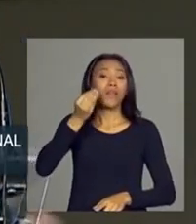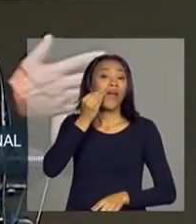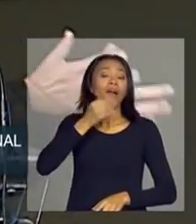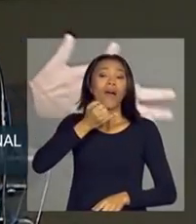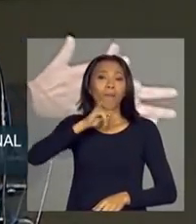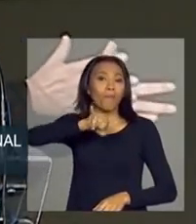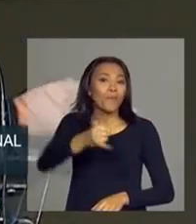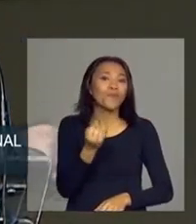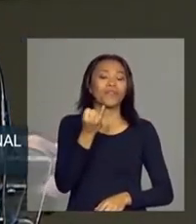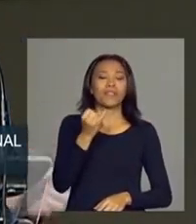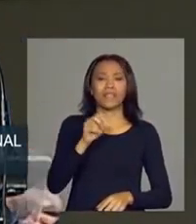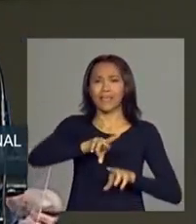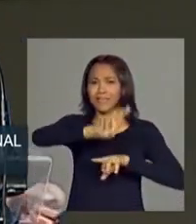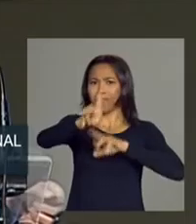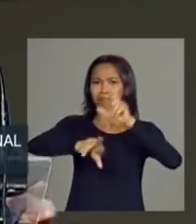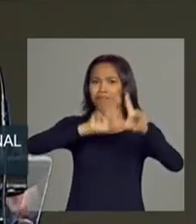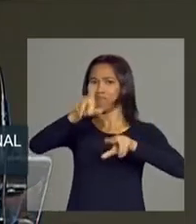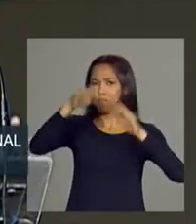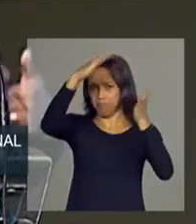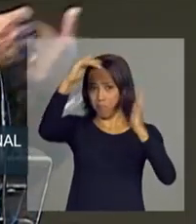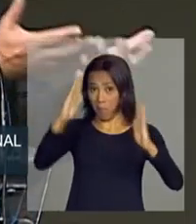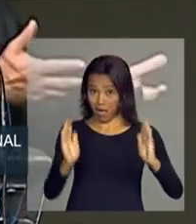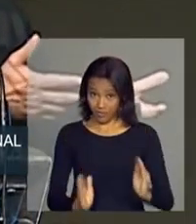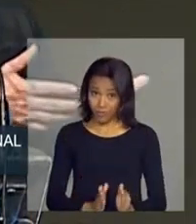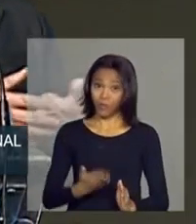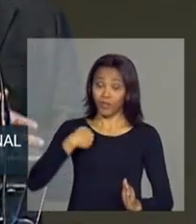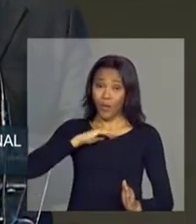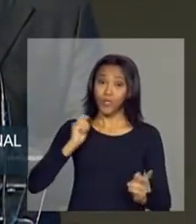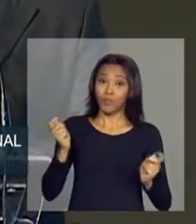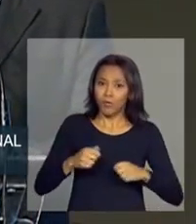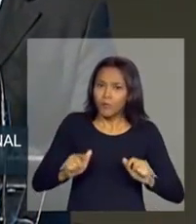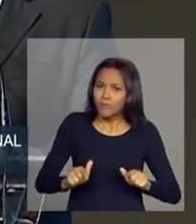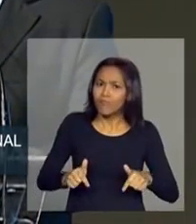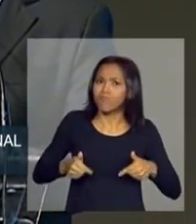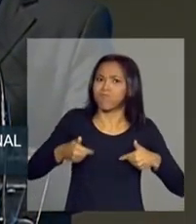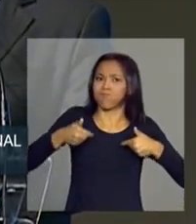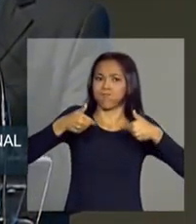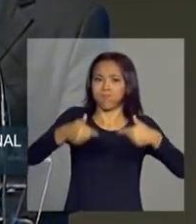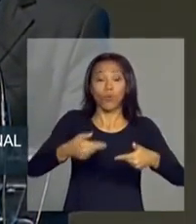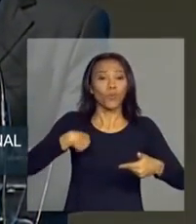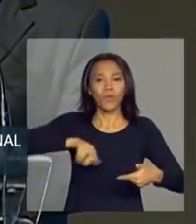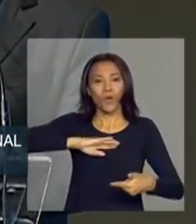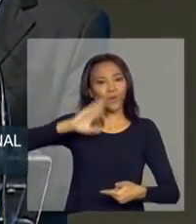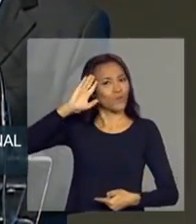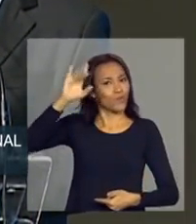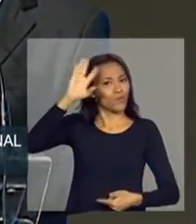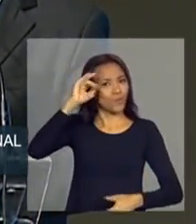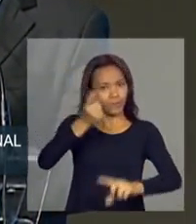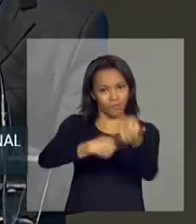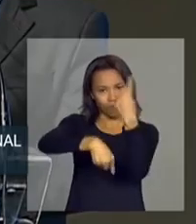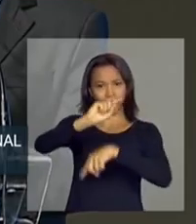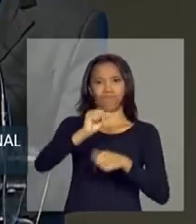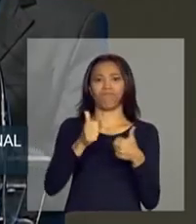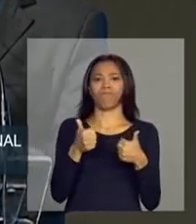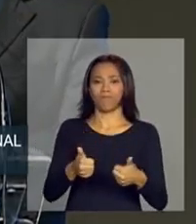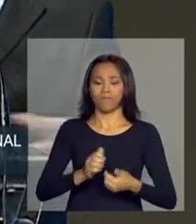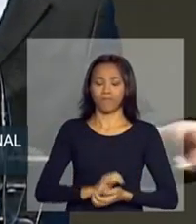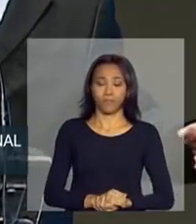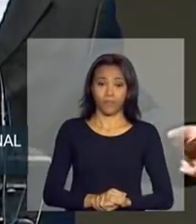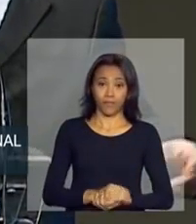manter íntegro esse imenso território. Somos um país continental, uma diversidade cultural